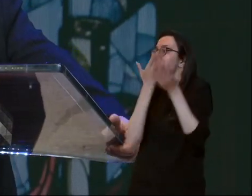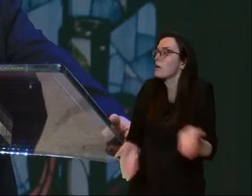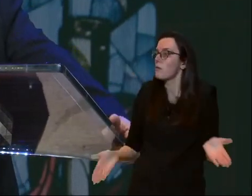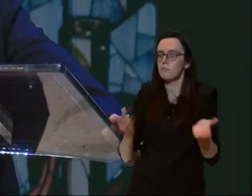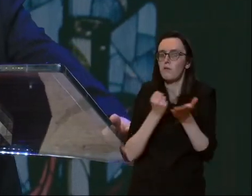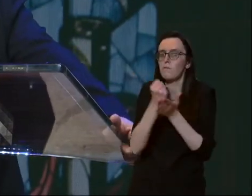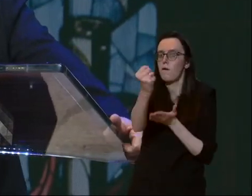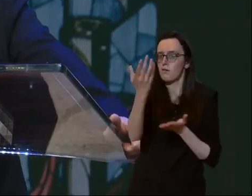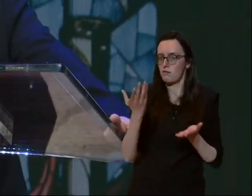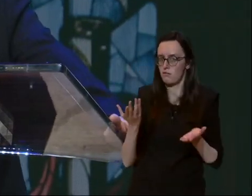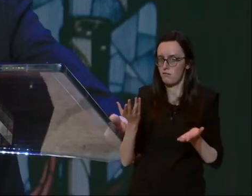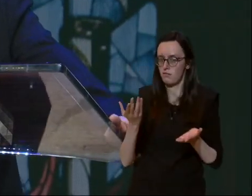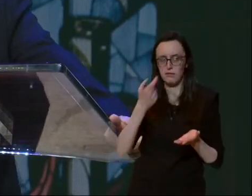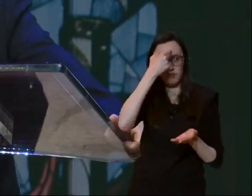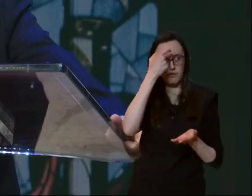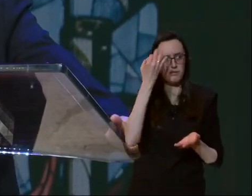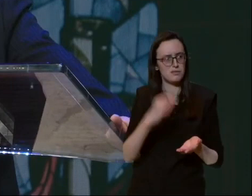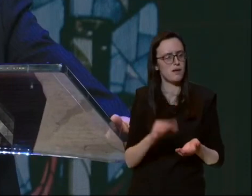consciência.